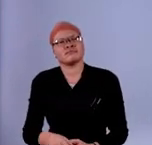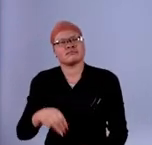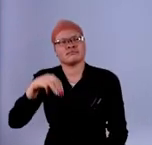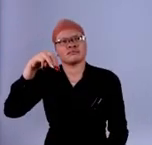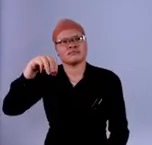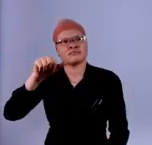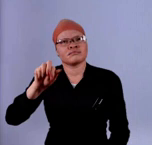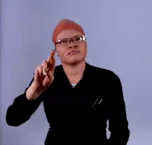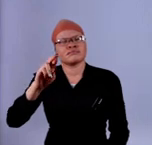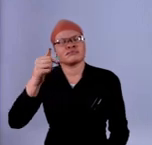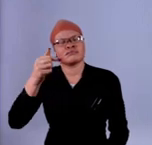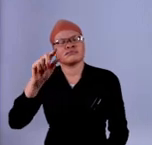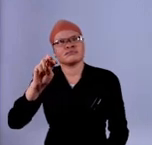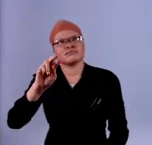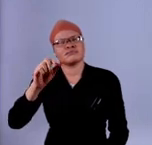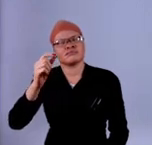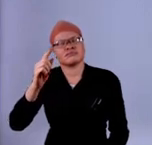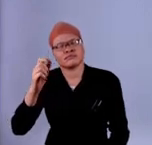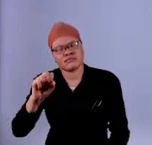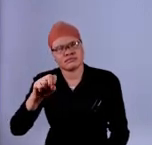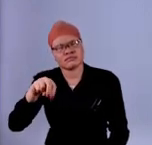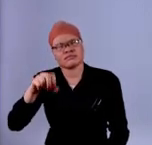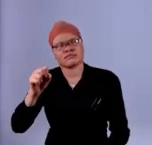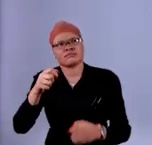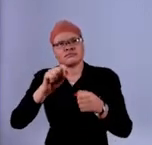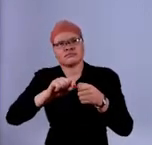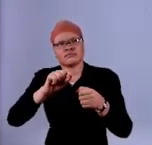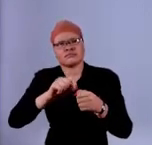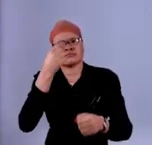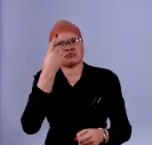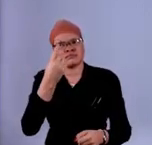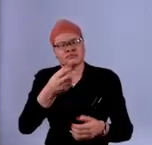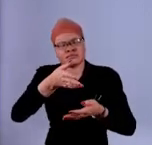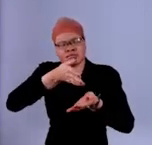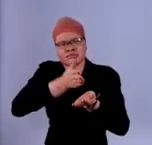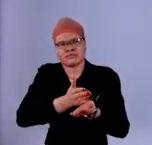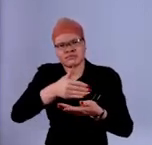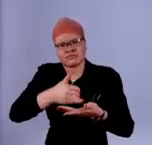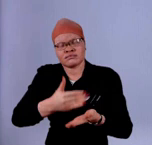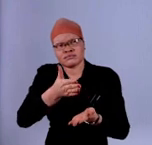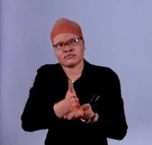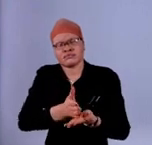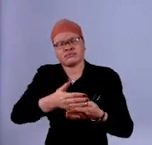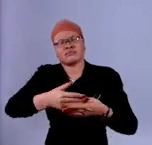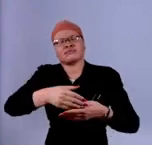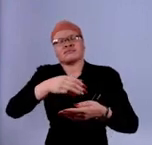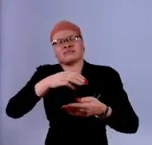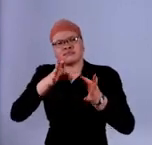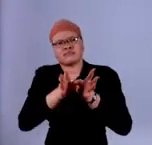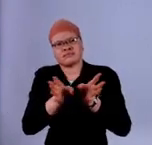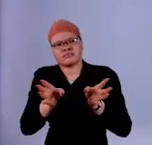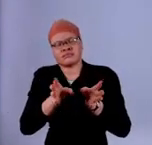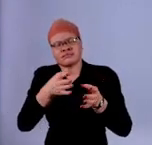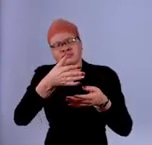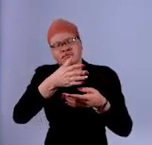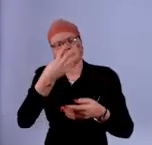e o Martins fez um bolo e dividiu em quatro partes iguais deu três fatias aos